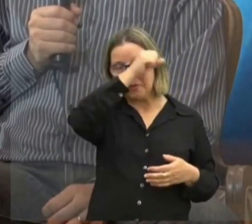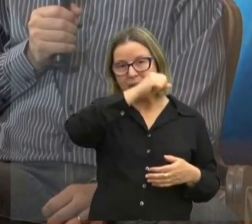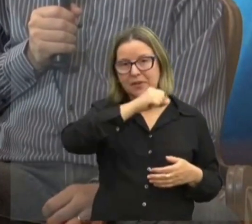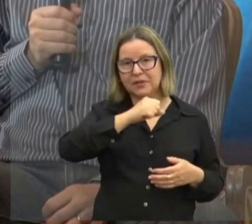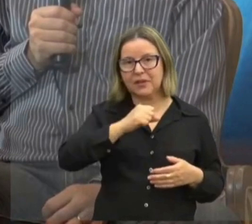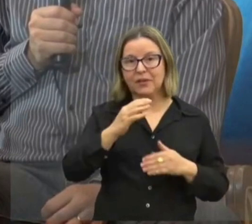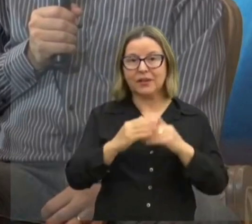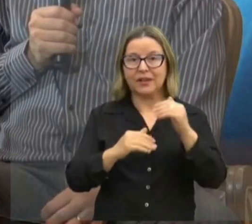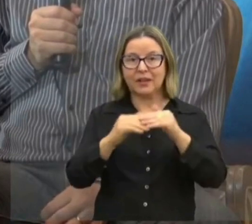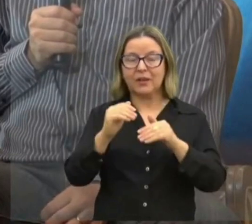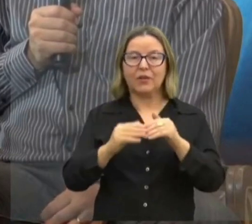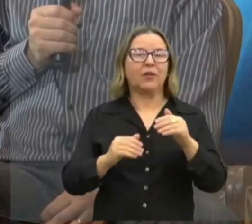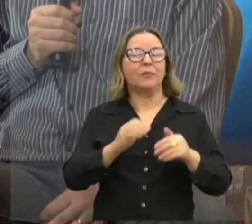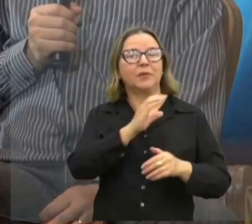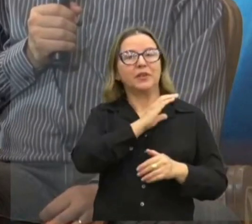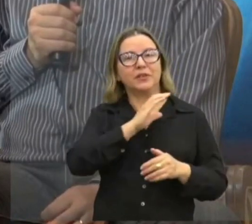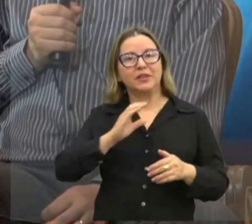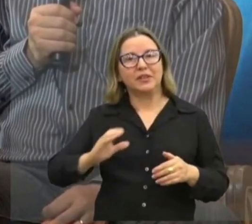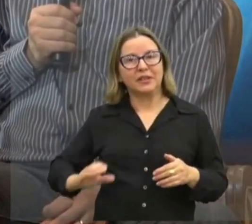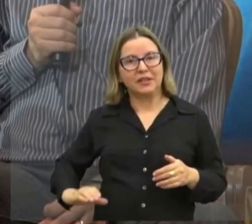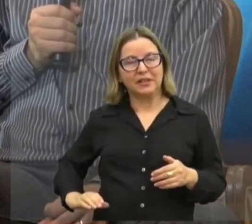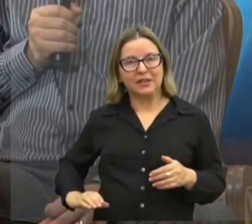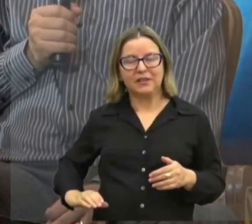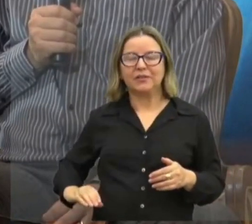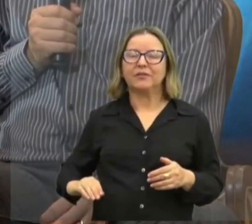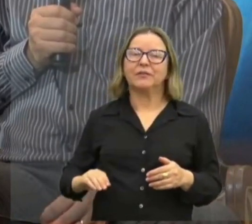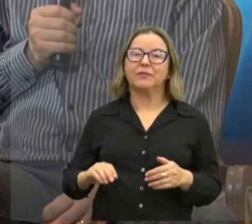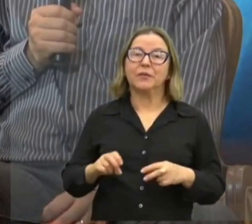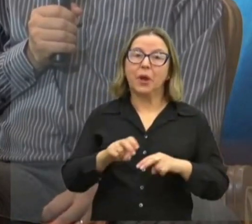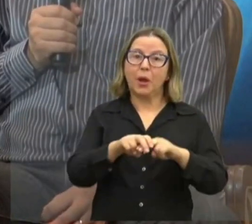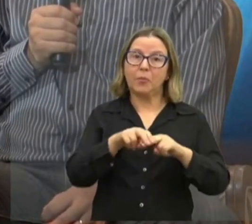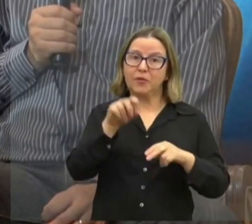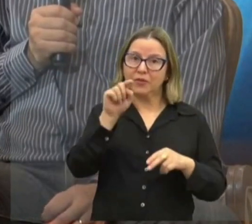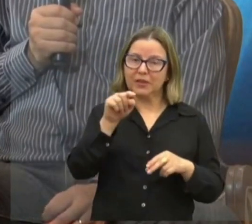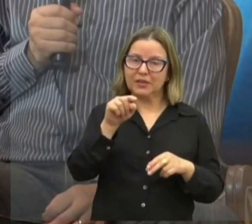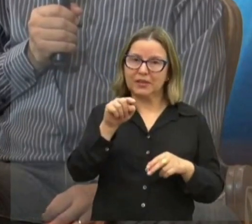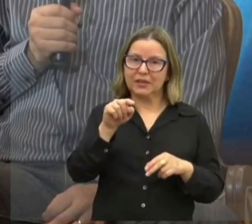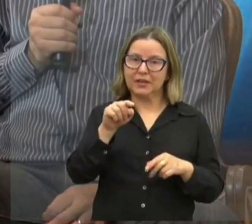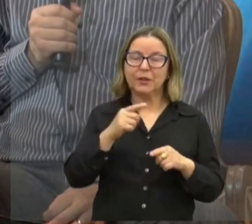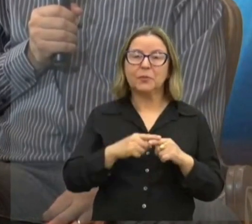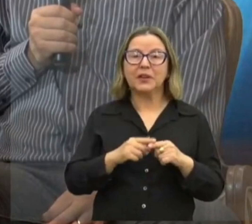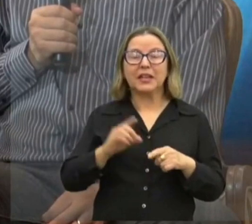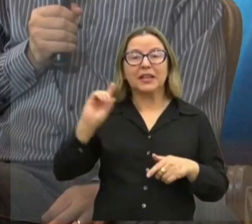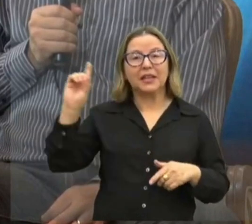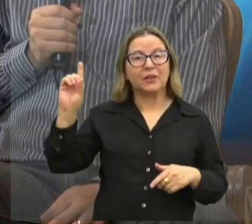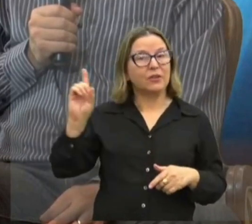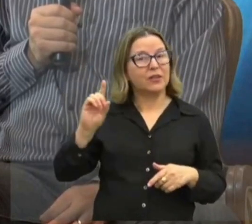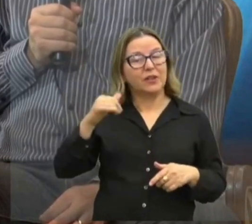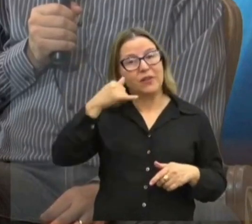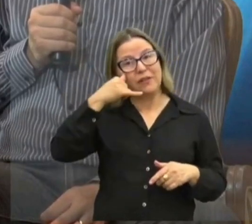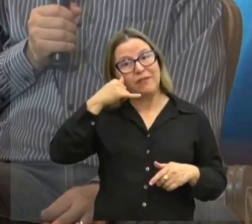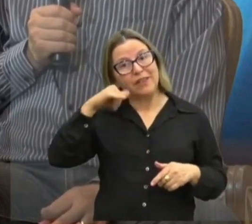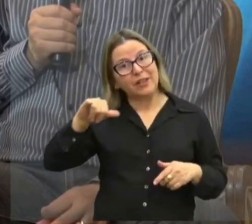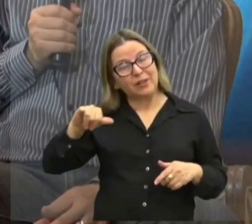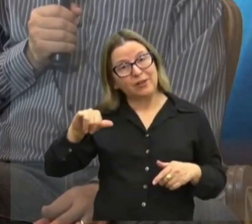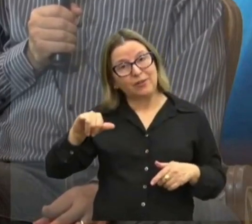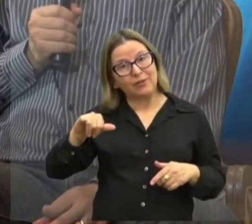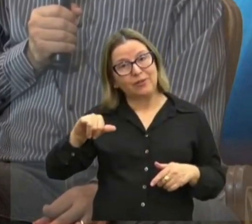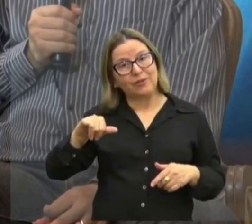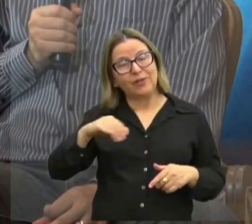você e do que Deus fez quando Ele diz, não poupou o próprio Filho, antes o